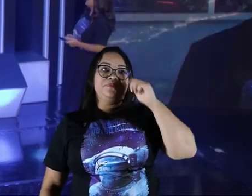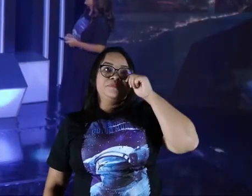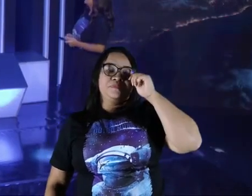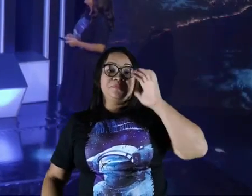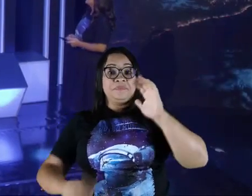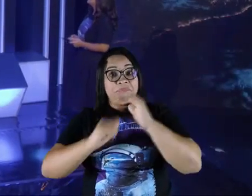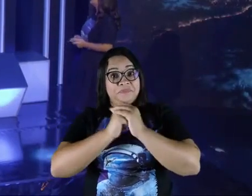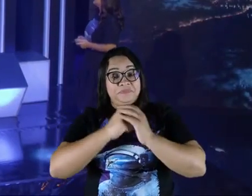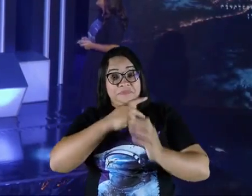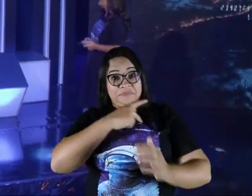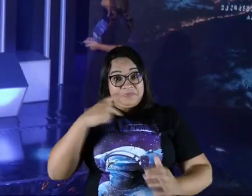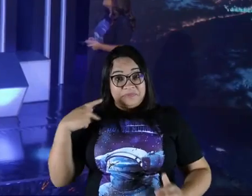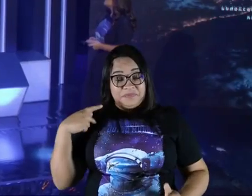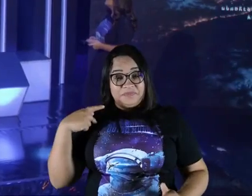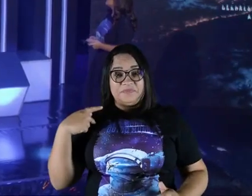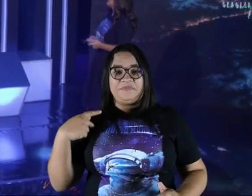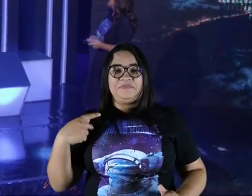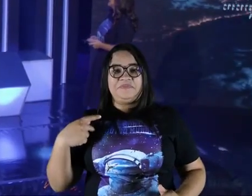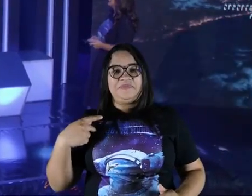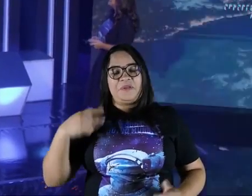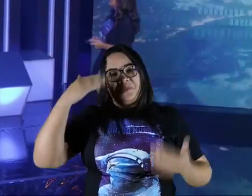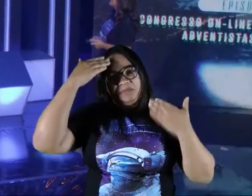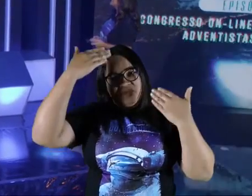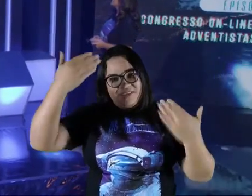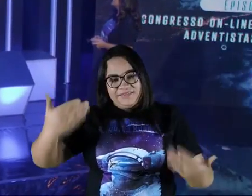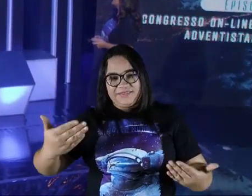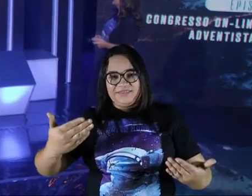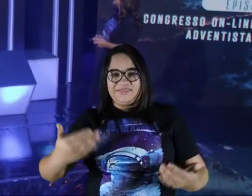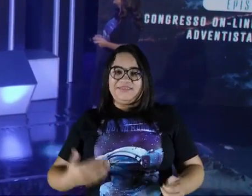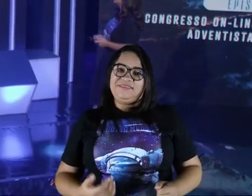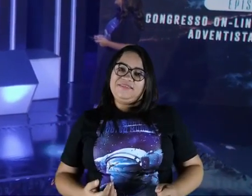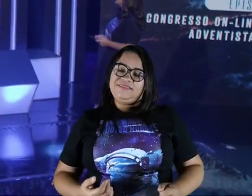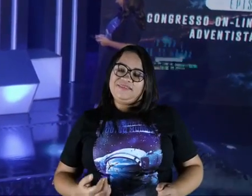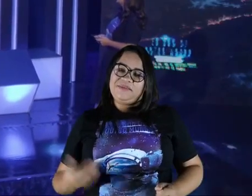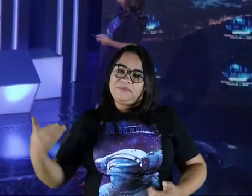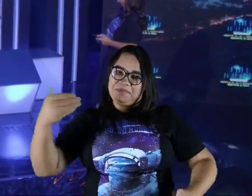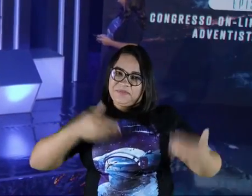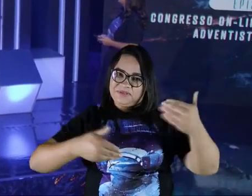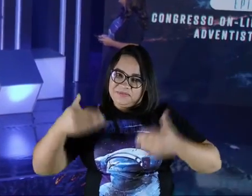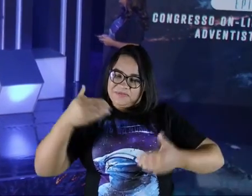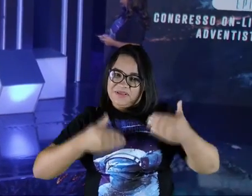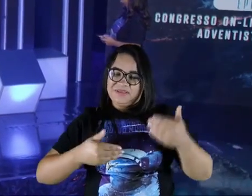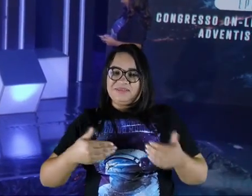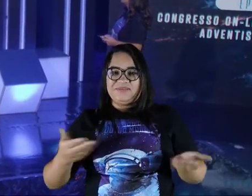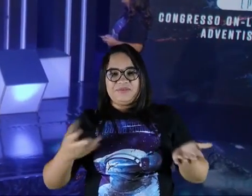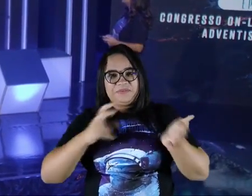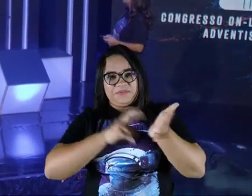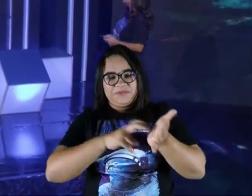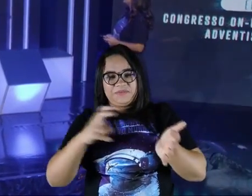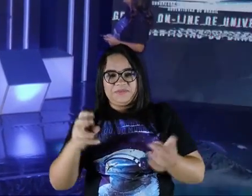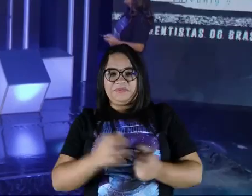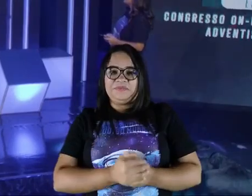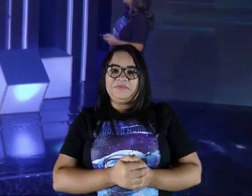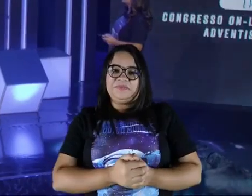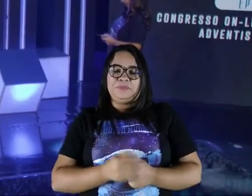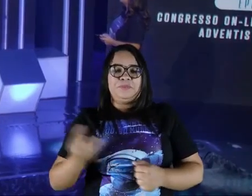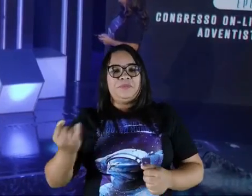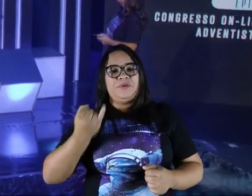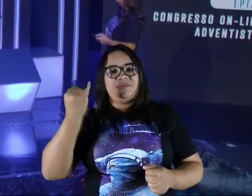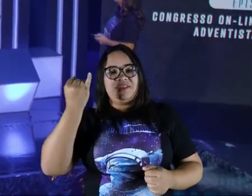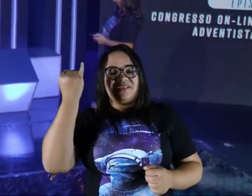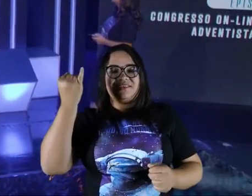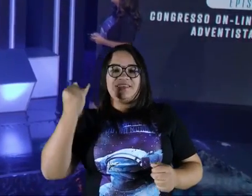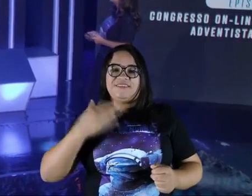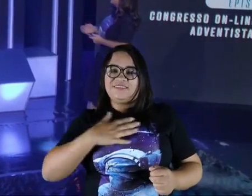Amém, amém. Pastor Stanley, muito obrigada por você estar aqui com a gente nessa manhã. É muito importante para a gente. Estamos